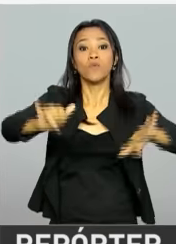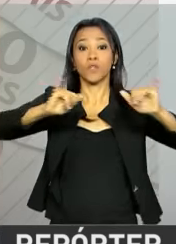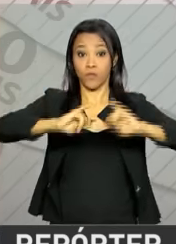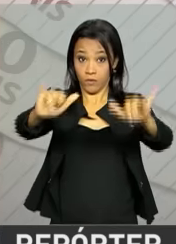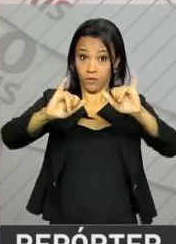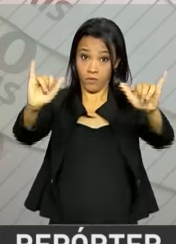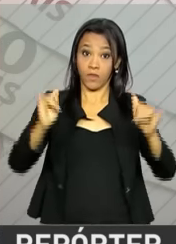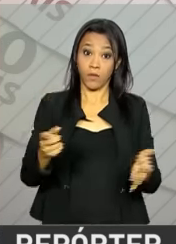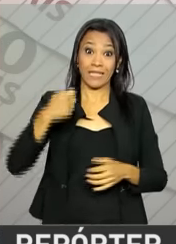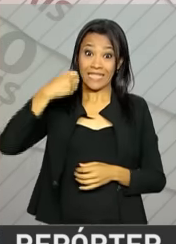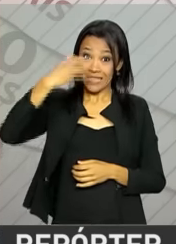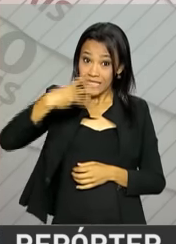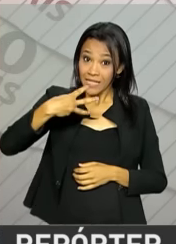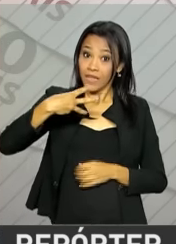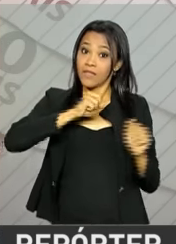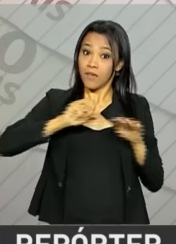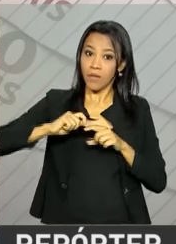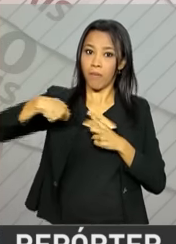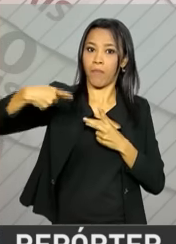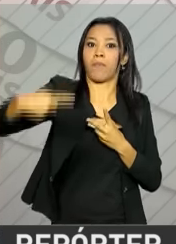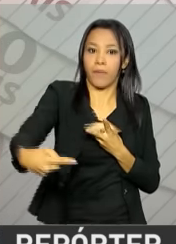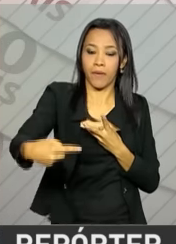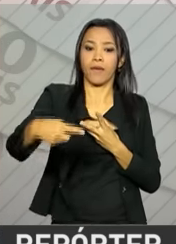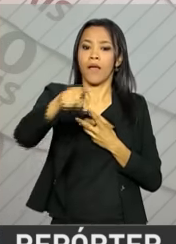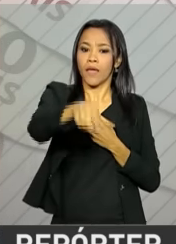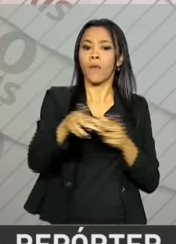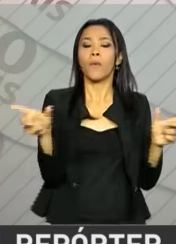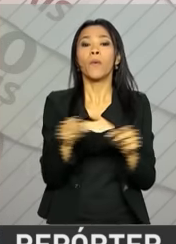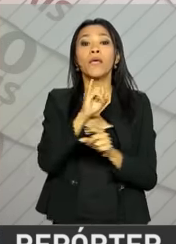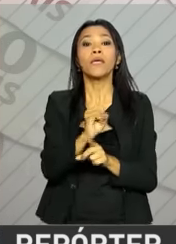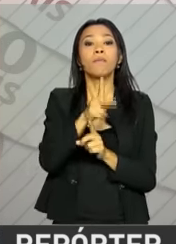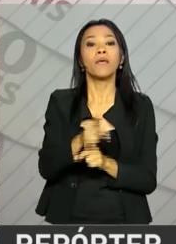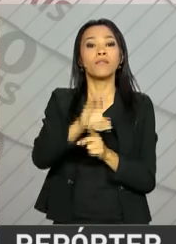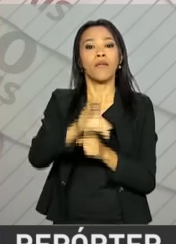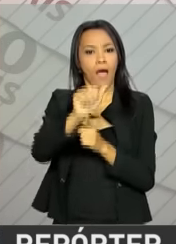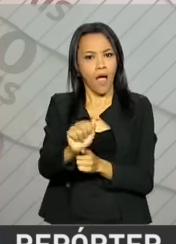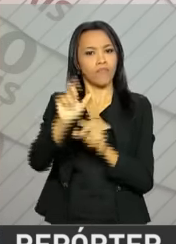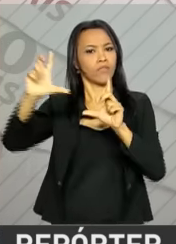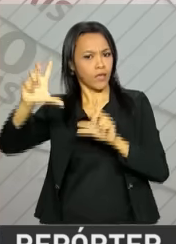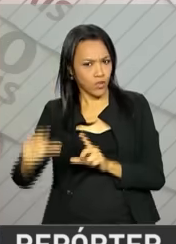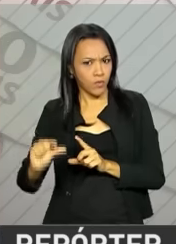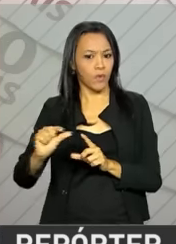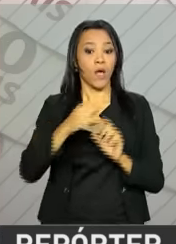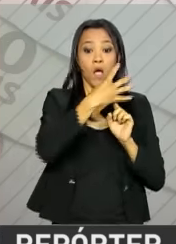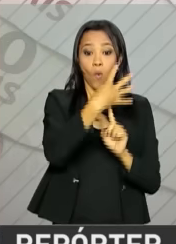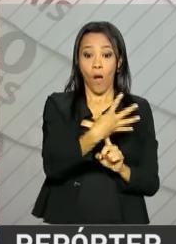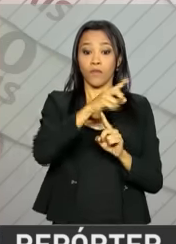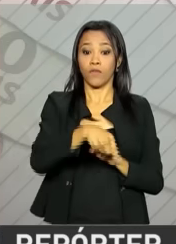Pela terceira semana consecutiva o IPCA considerado o índice oficial de inflação recuou caiu de